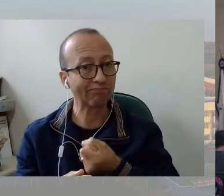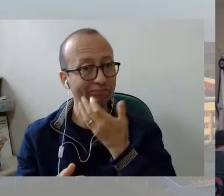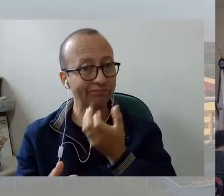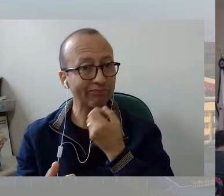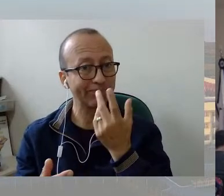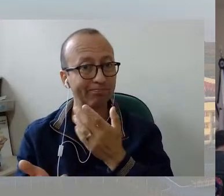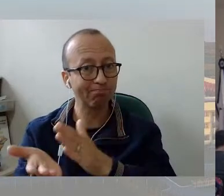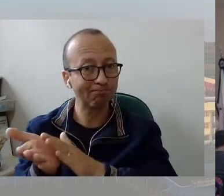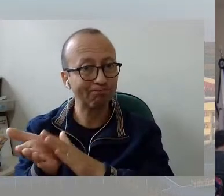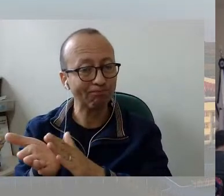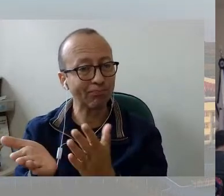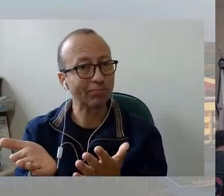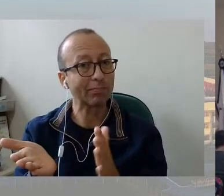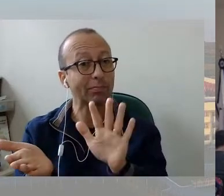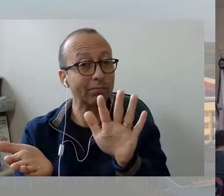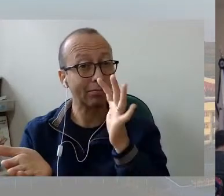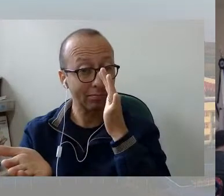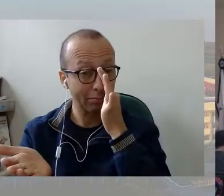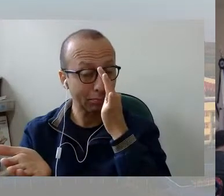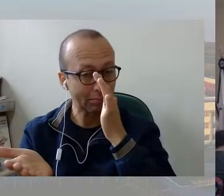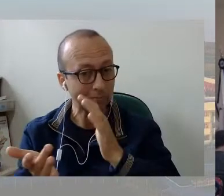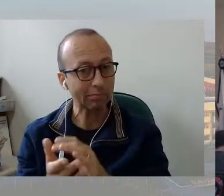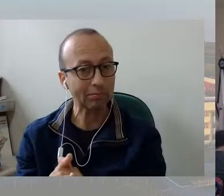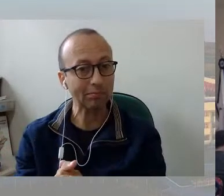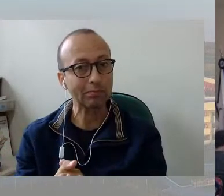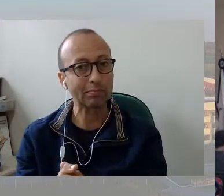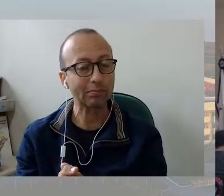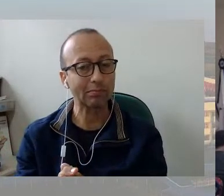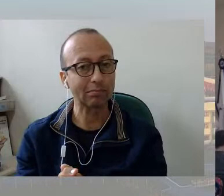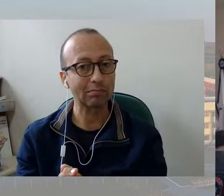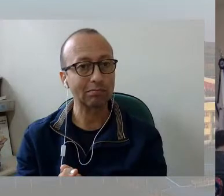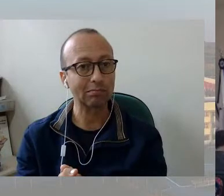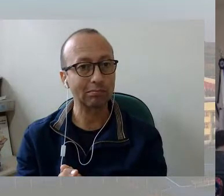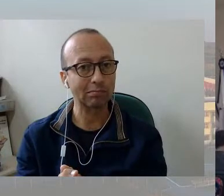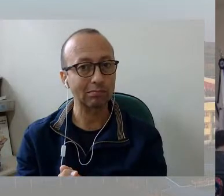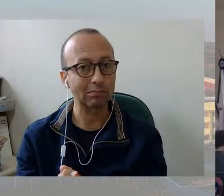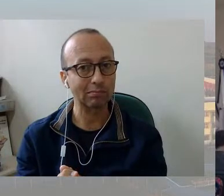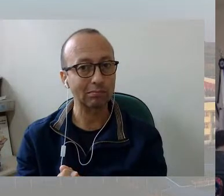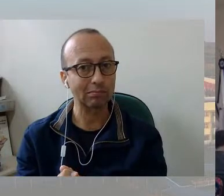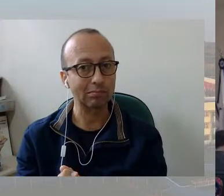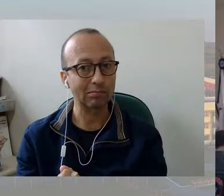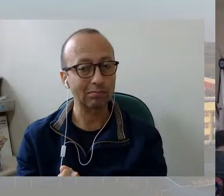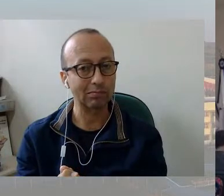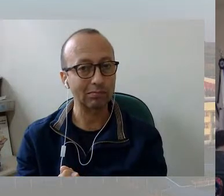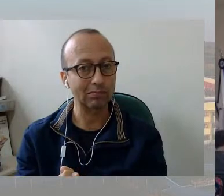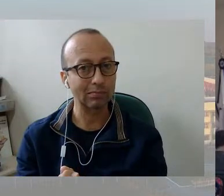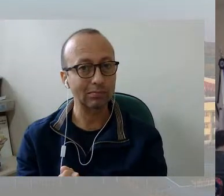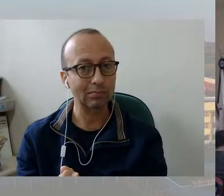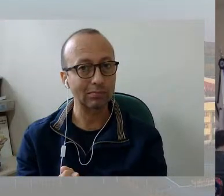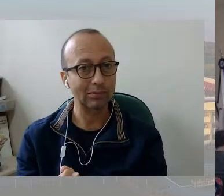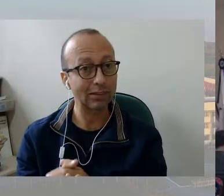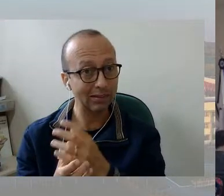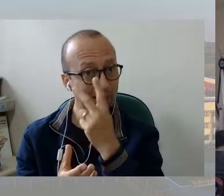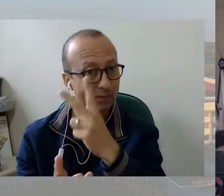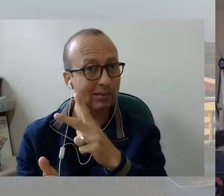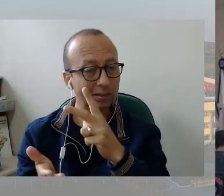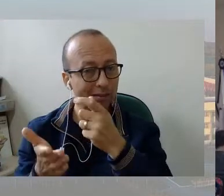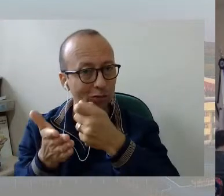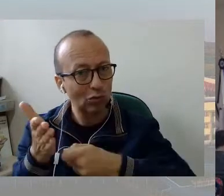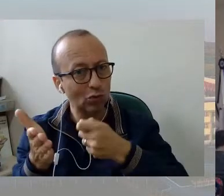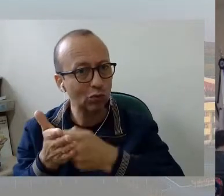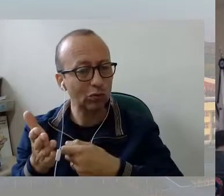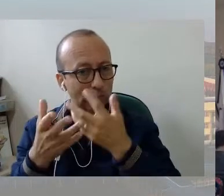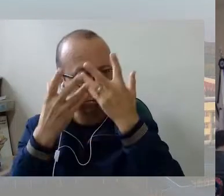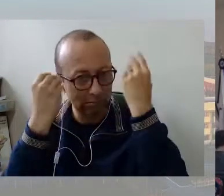gente se dar conta, deixar de passar despercebido um momento tão importante de luta. Isso, para mim, foi